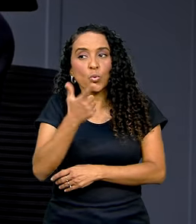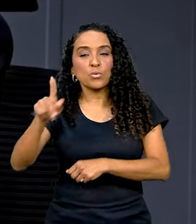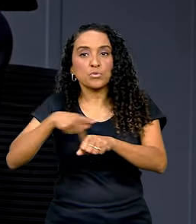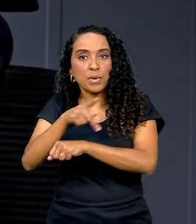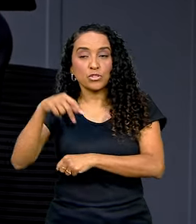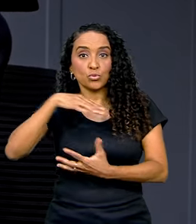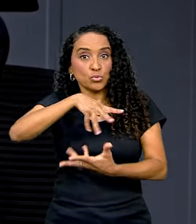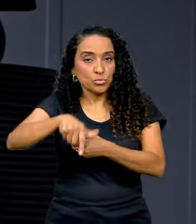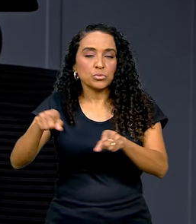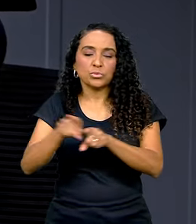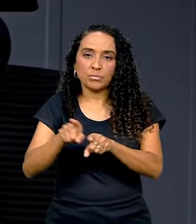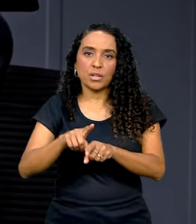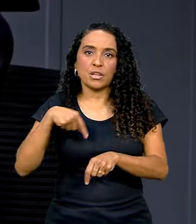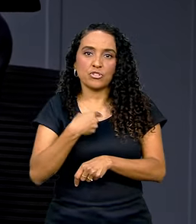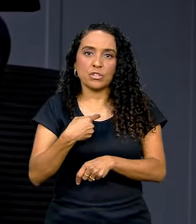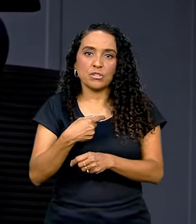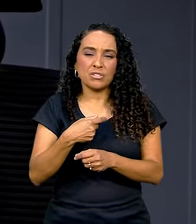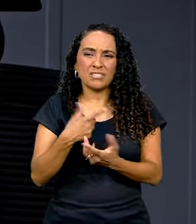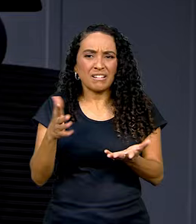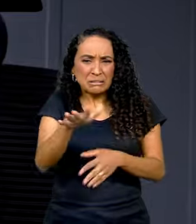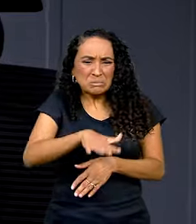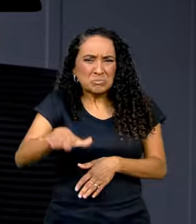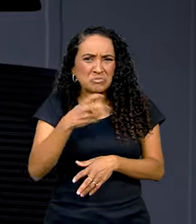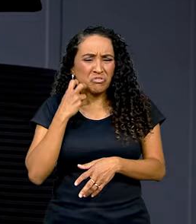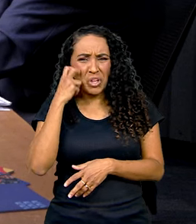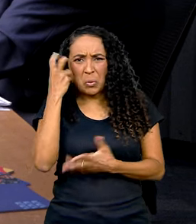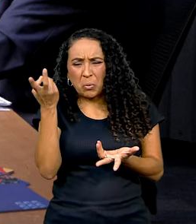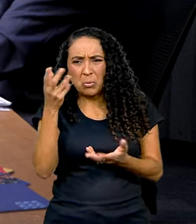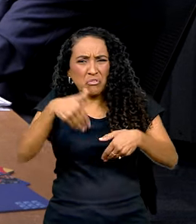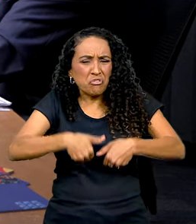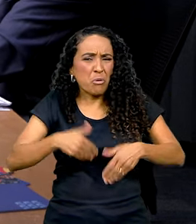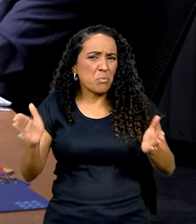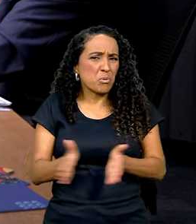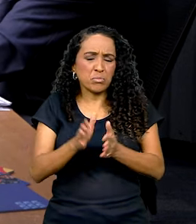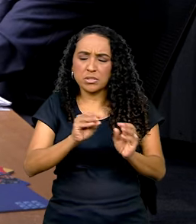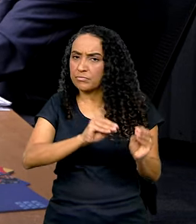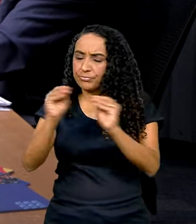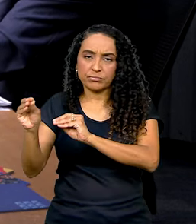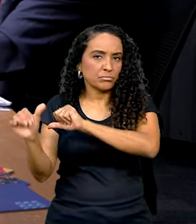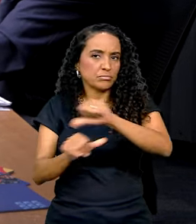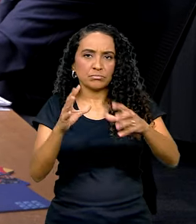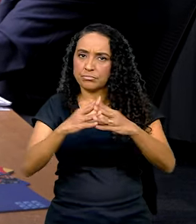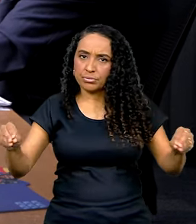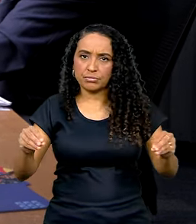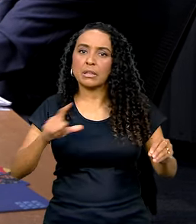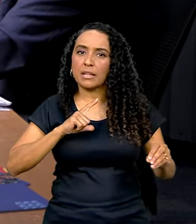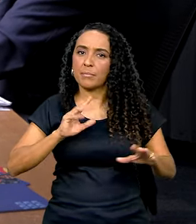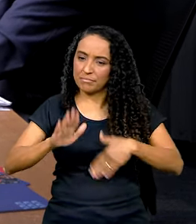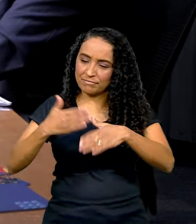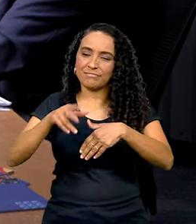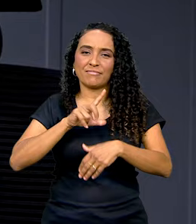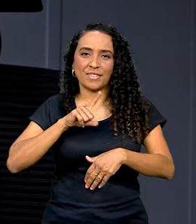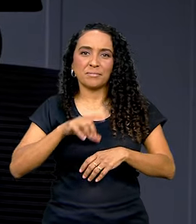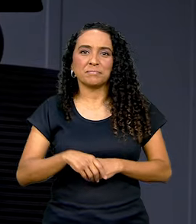experiência outros países do mundo a gente sair dessa vergonhosa situação de fome e de pobreza ainda tem tem mas